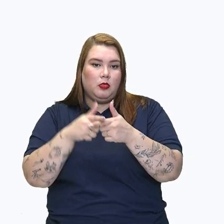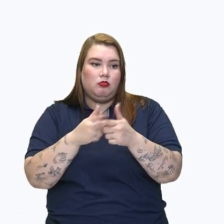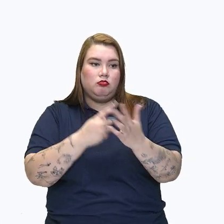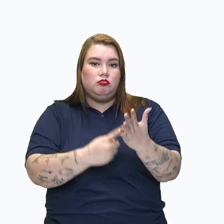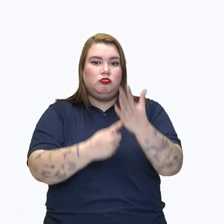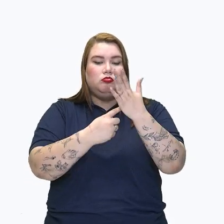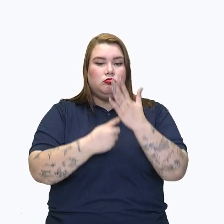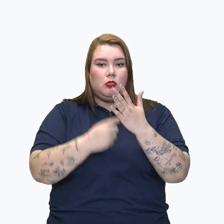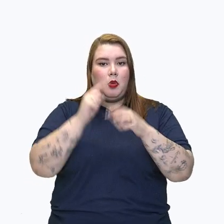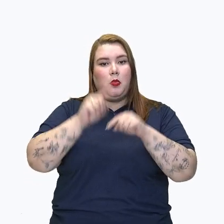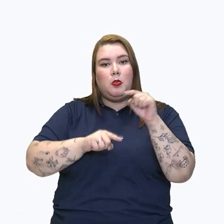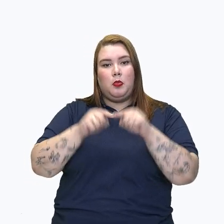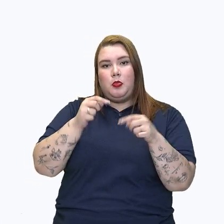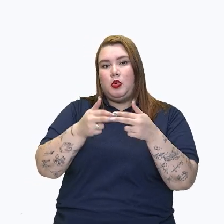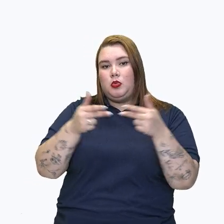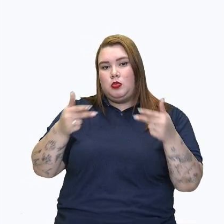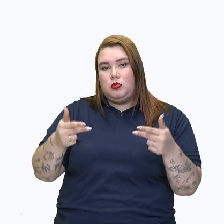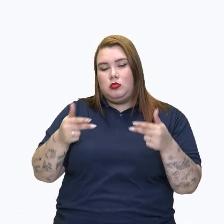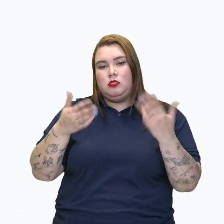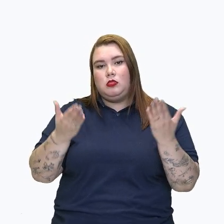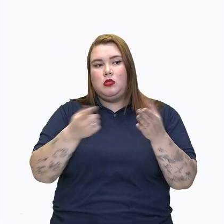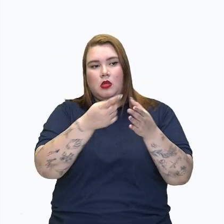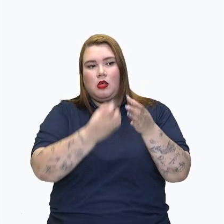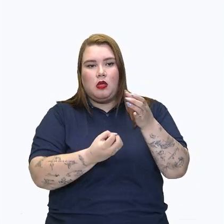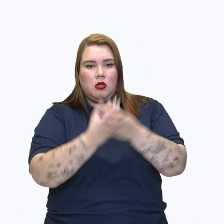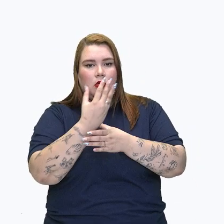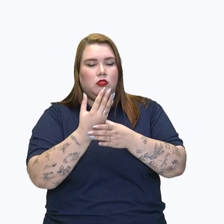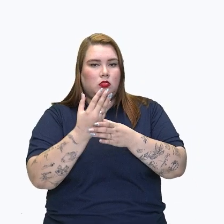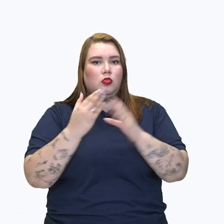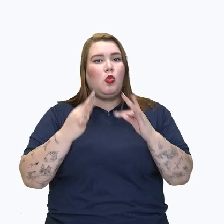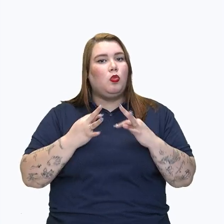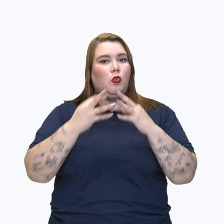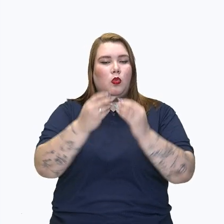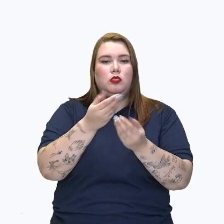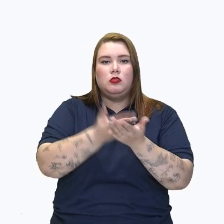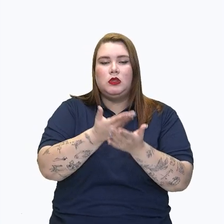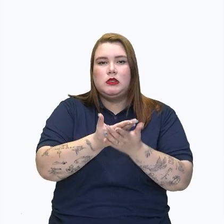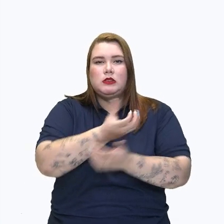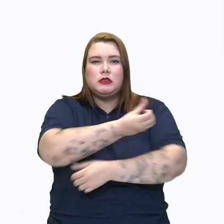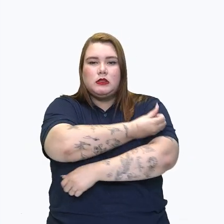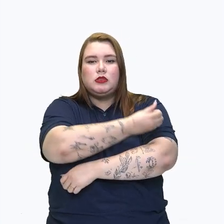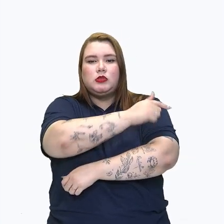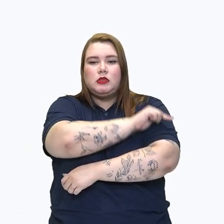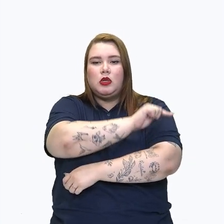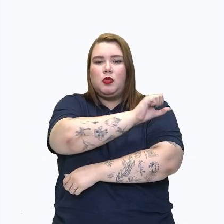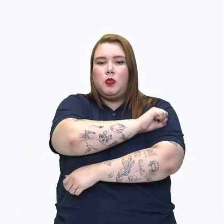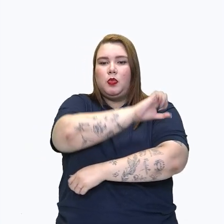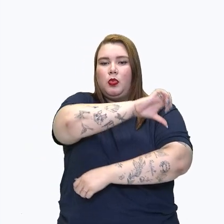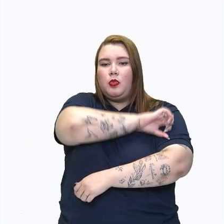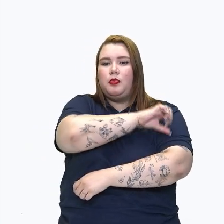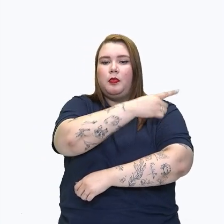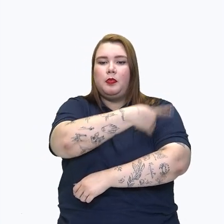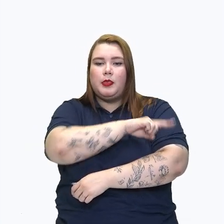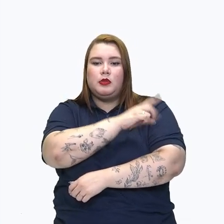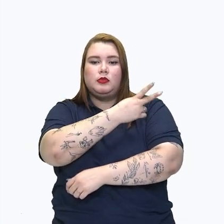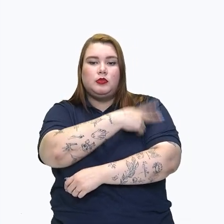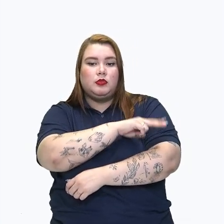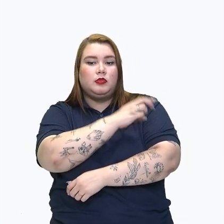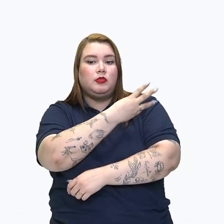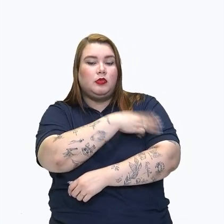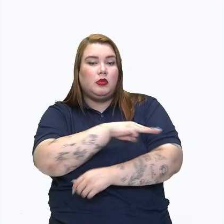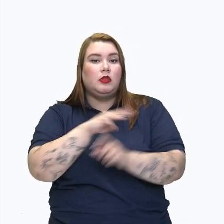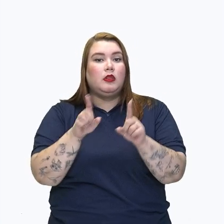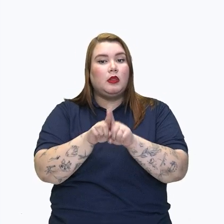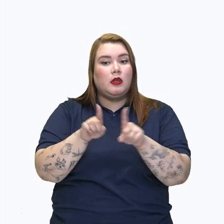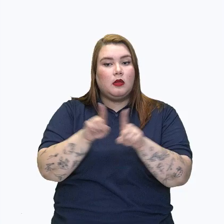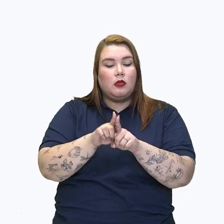de produto. E aí ele vai ser desenvolvido, esses projetos, em todas as séries, tanto no ensino fundamental, no ensino médio,